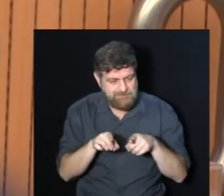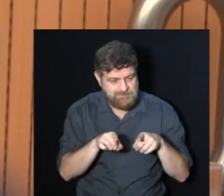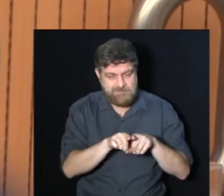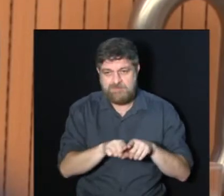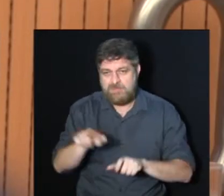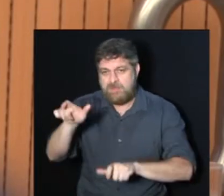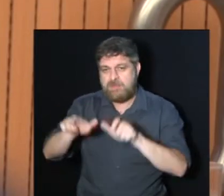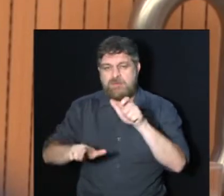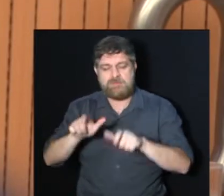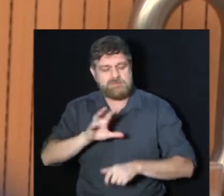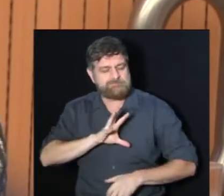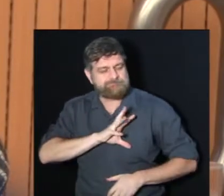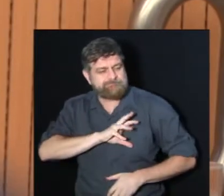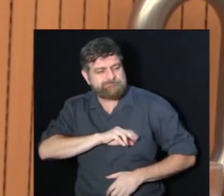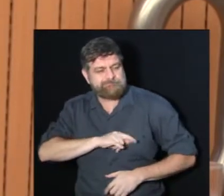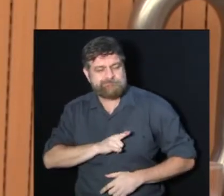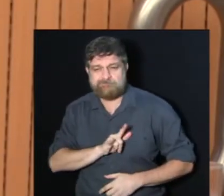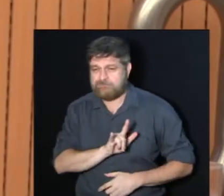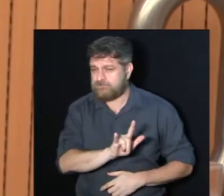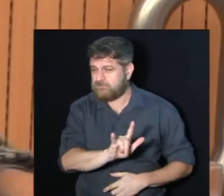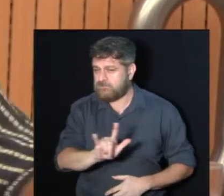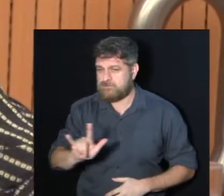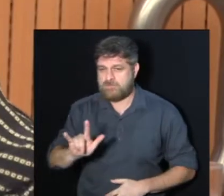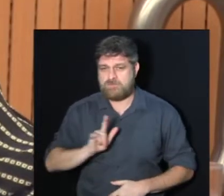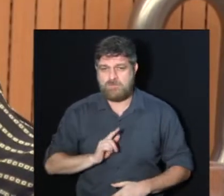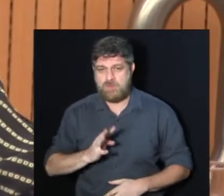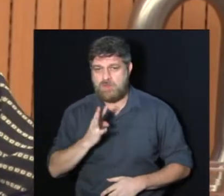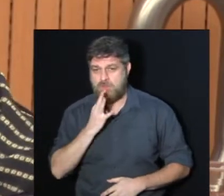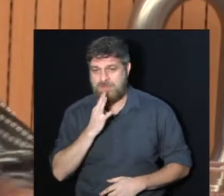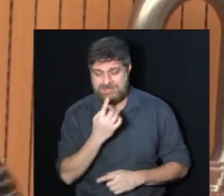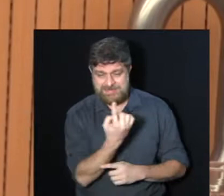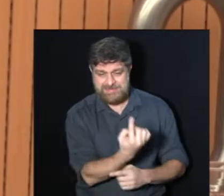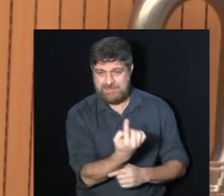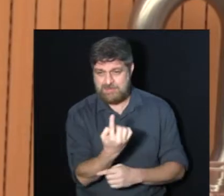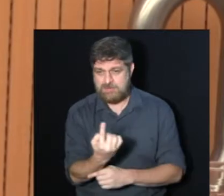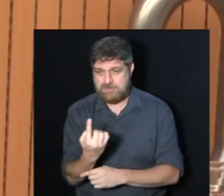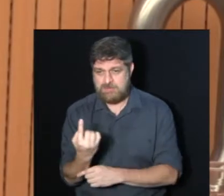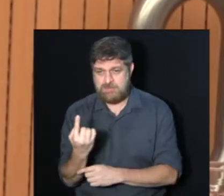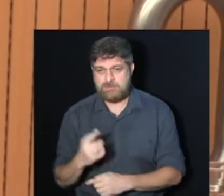amadas, pessoas queridas e conhecer cada um de vocês.